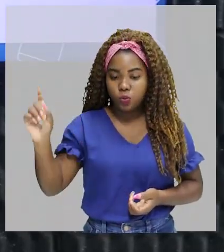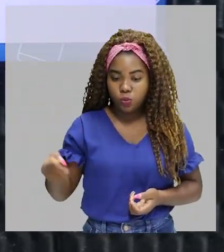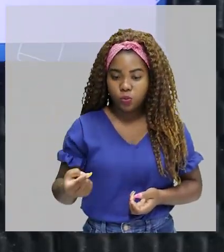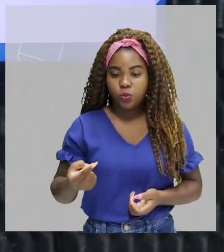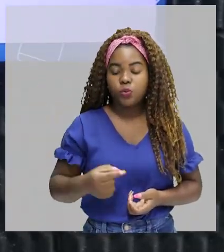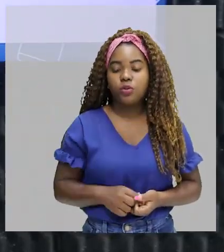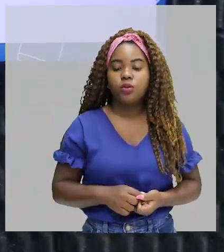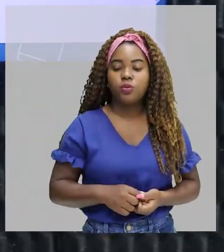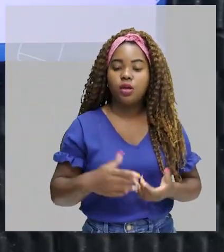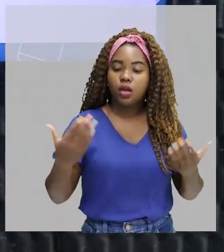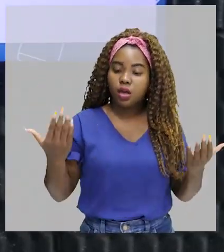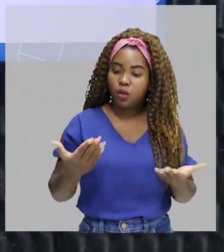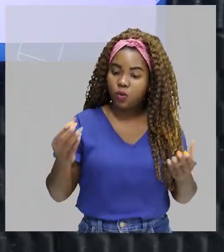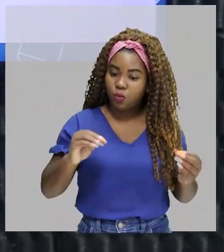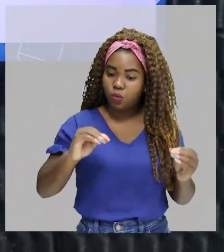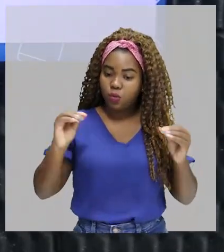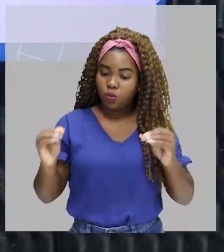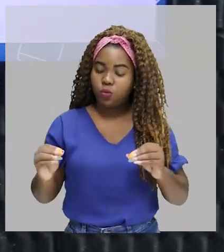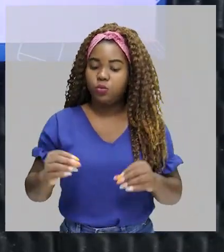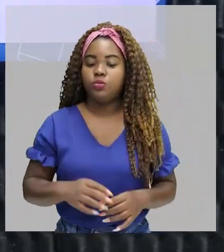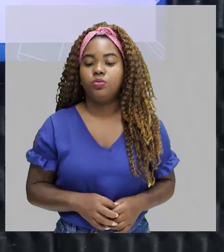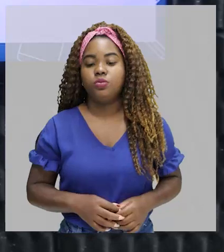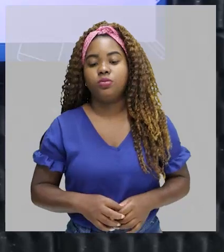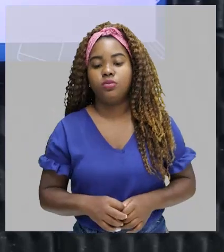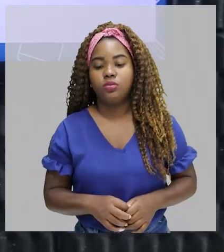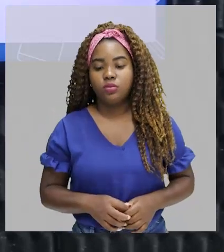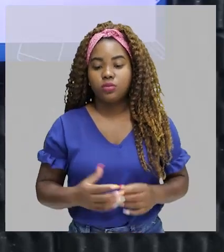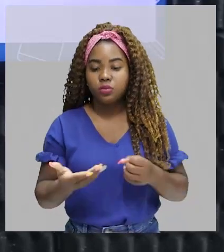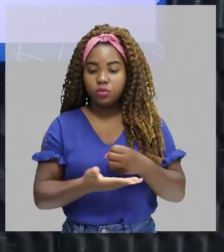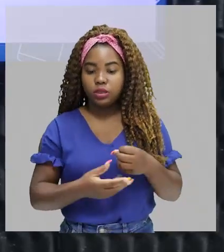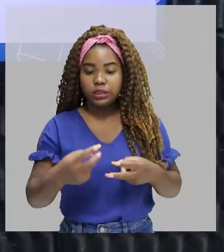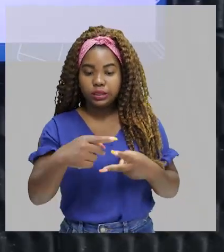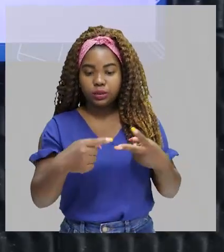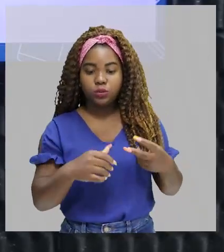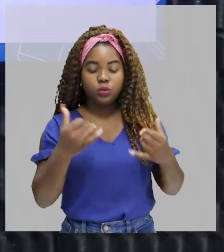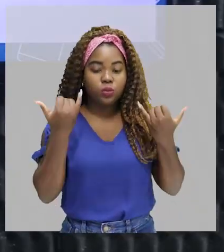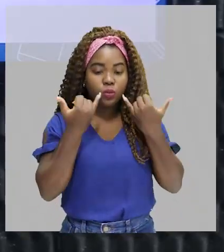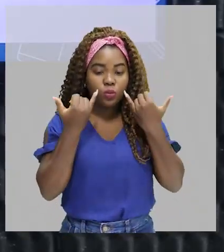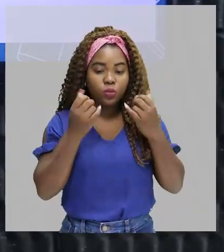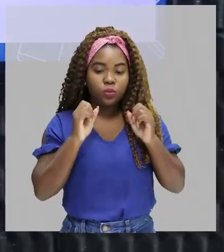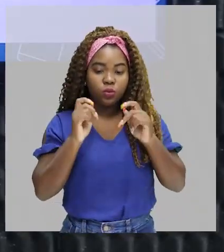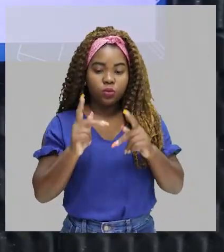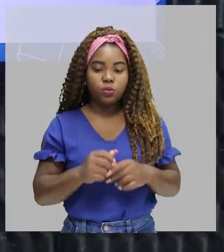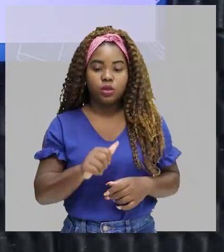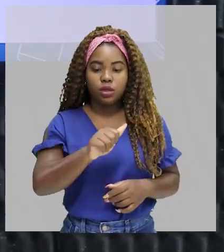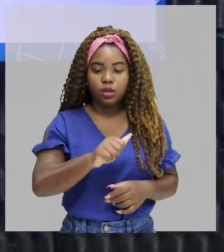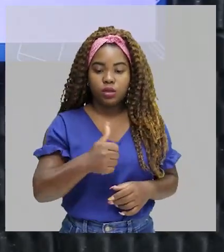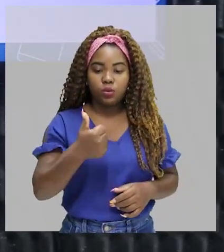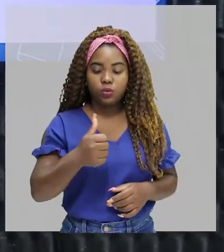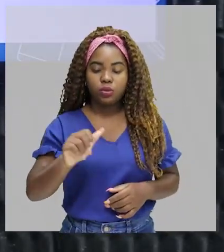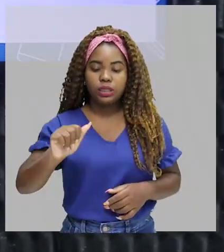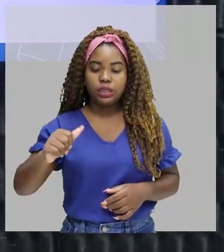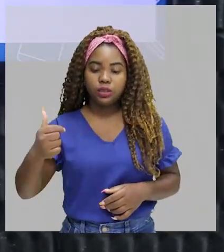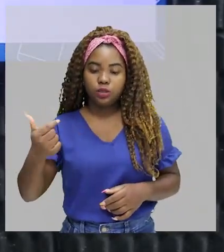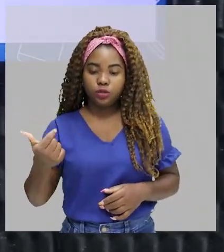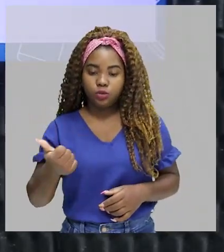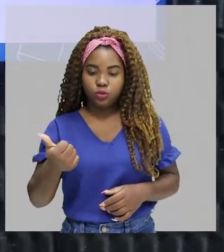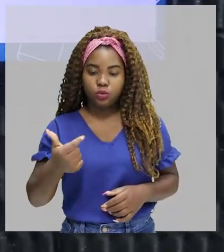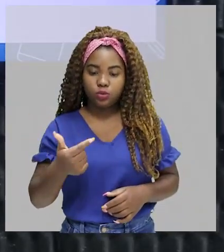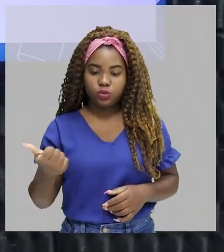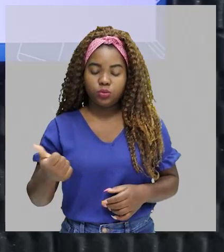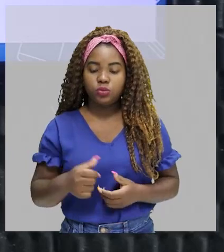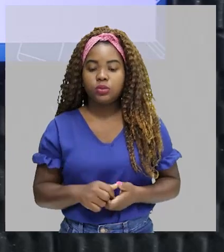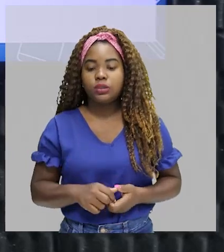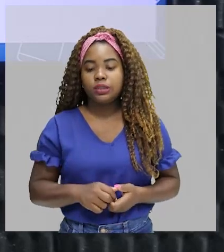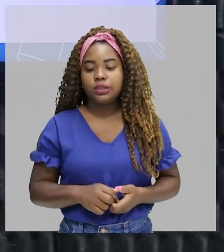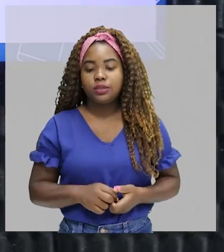mil. Vamos escrever o termo geral com base nessas duas informações, o A1 e o A12. Então, eu tenho A12 é igual a